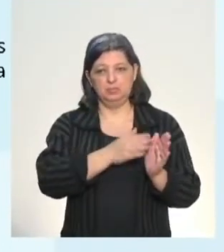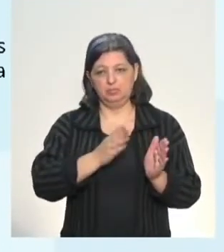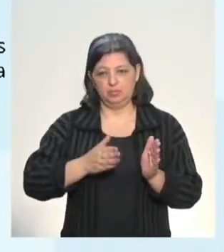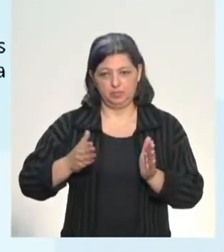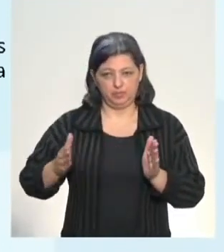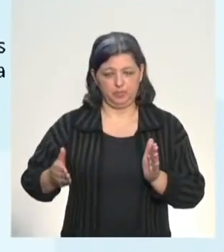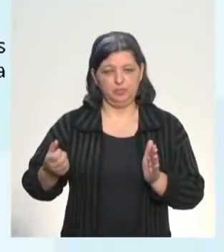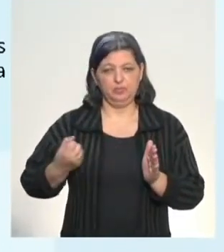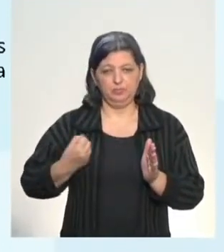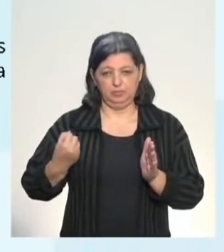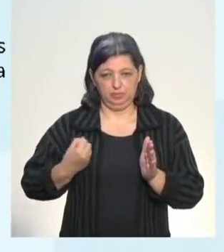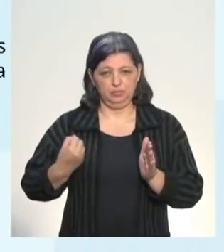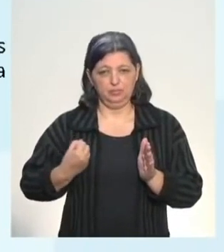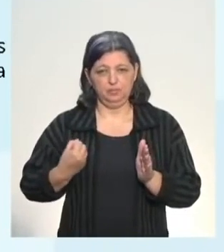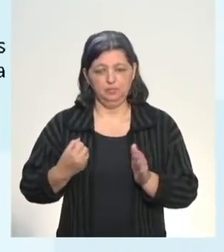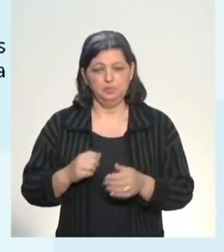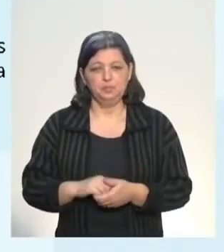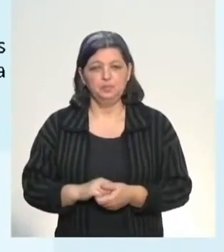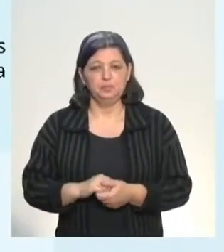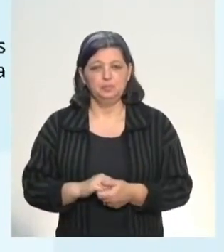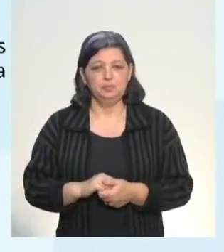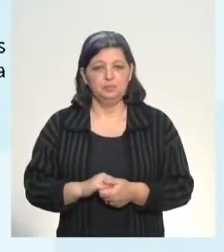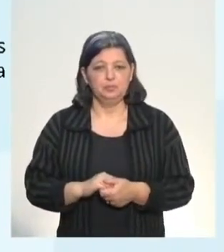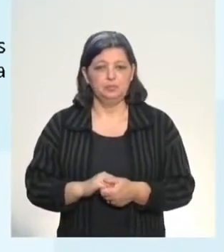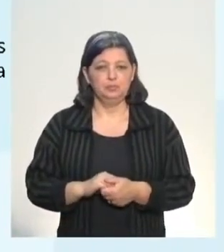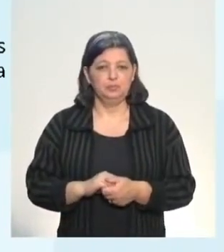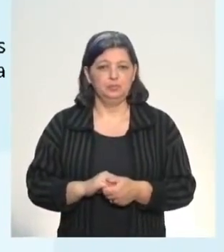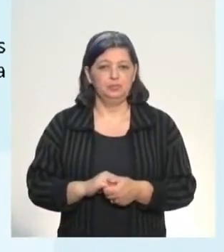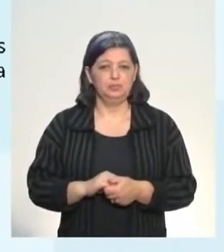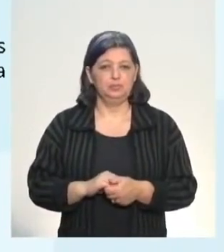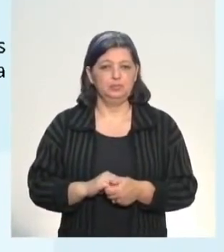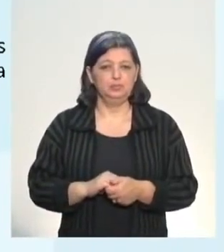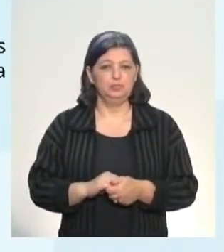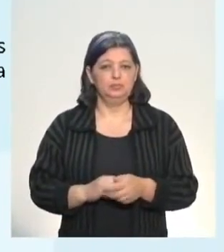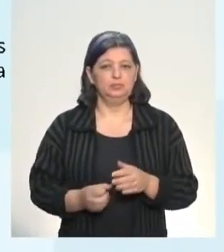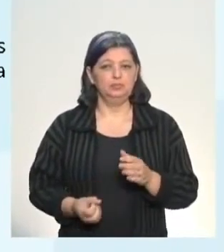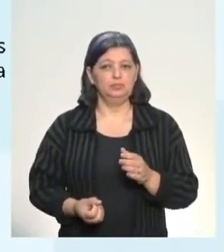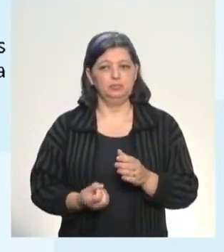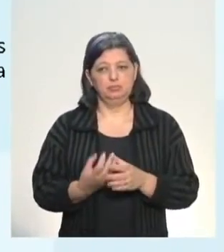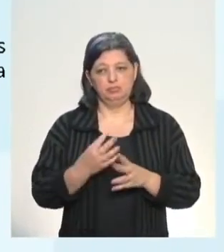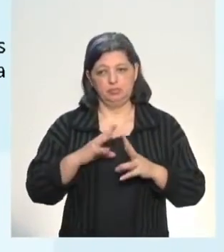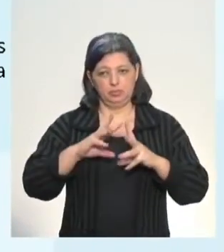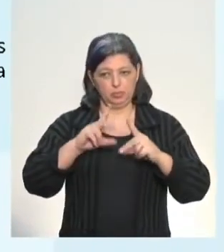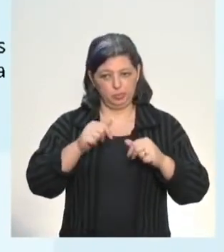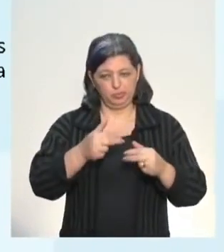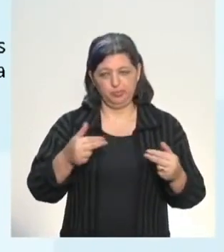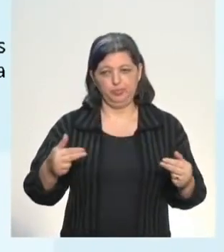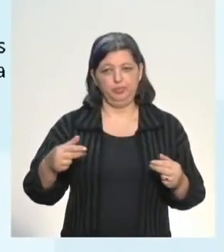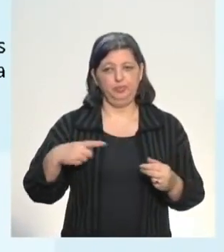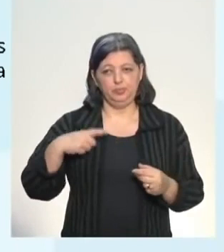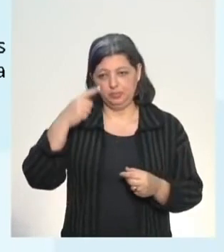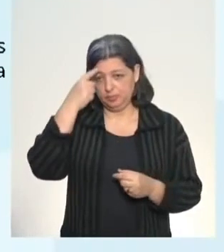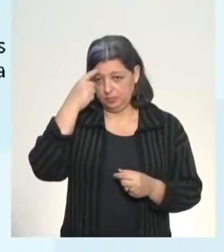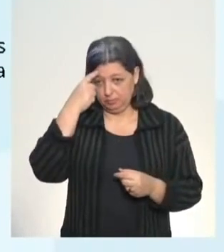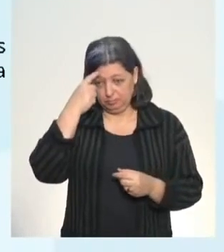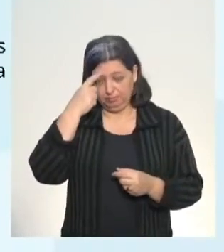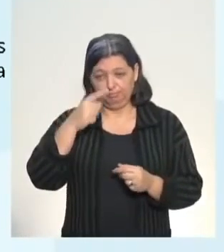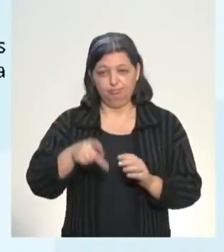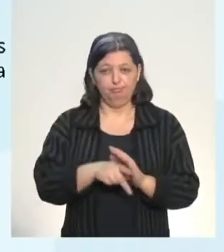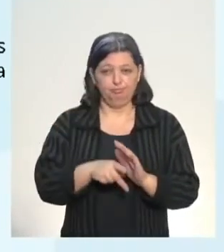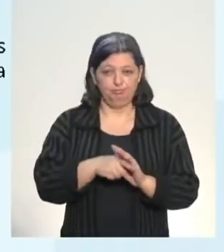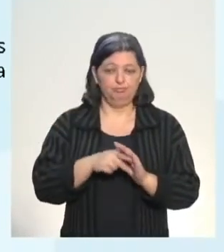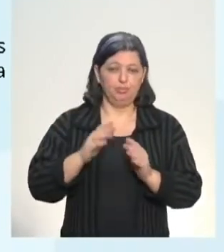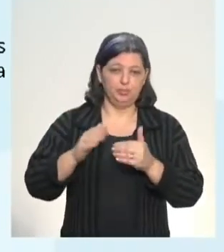dentro da sequência numérica. E aí a gente cria a famosa generalização, né, Vivi? Se a gente for pensar, e a lei de formação, ela facilita